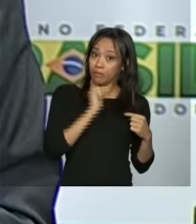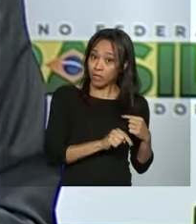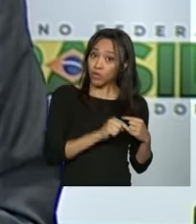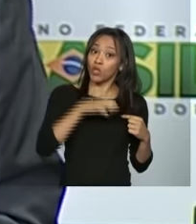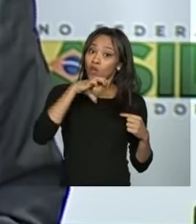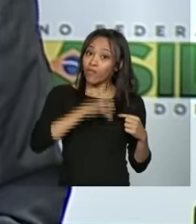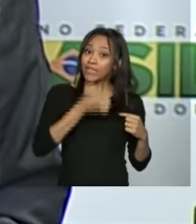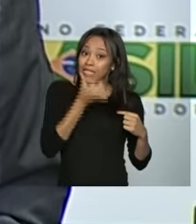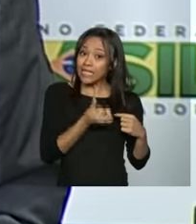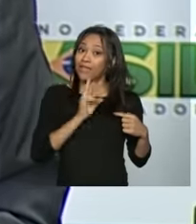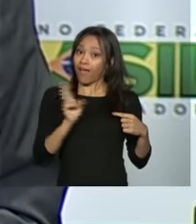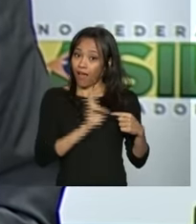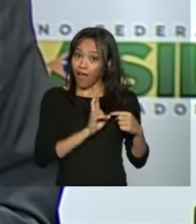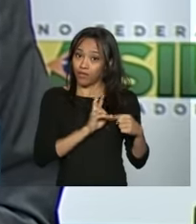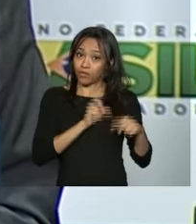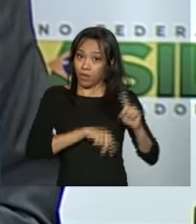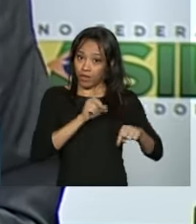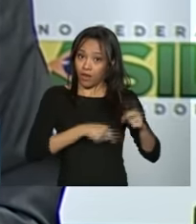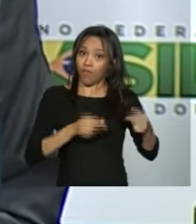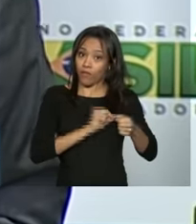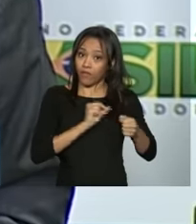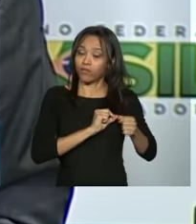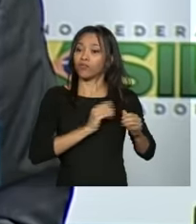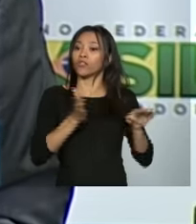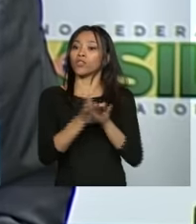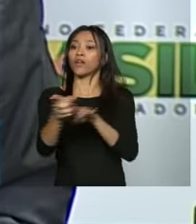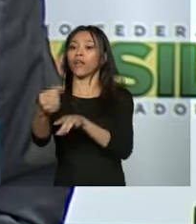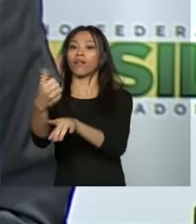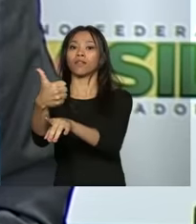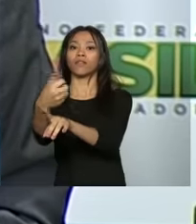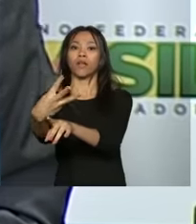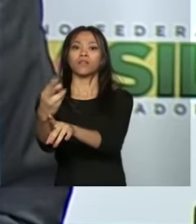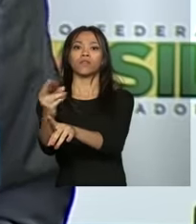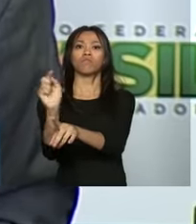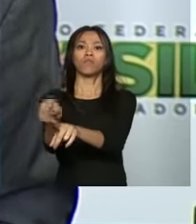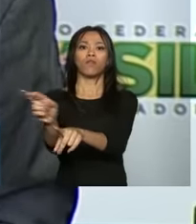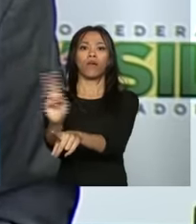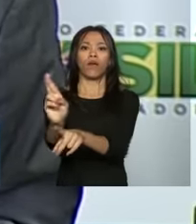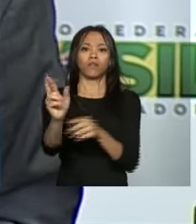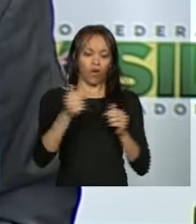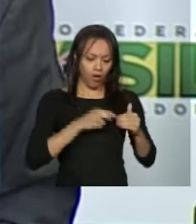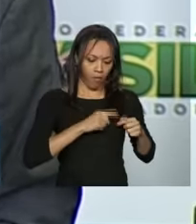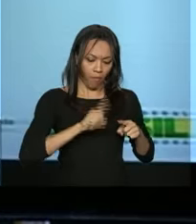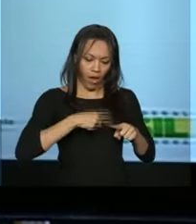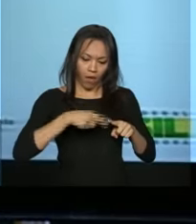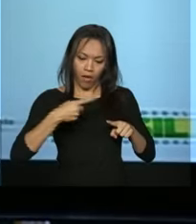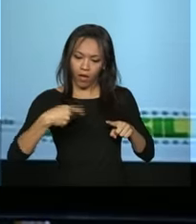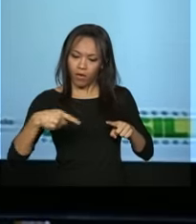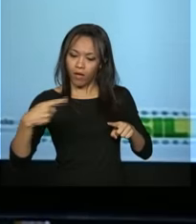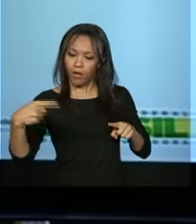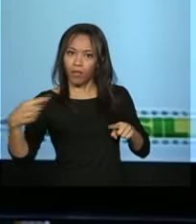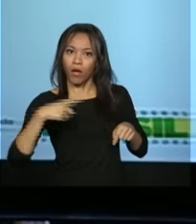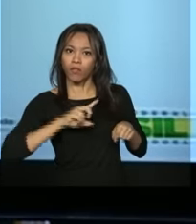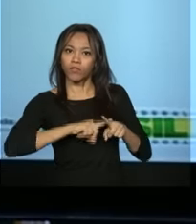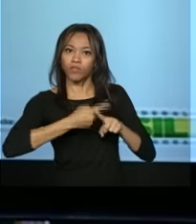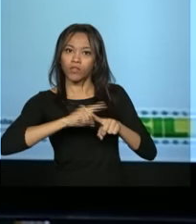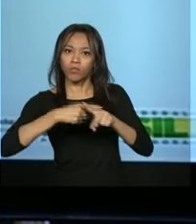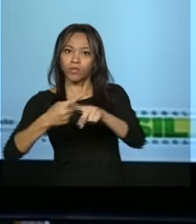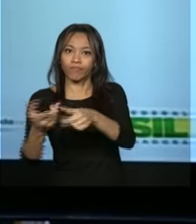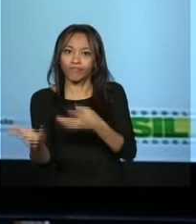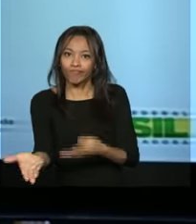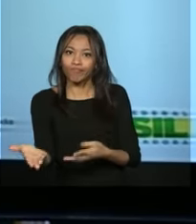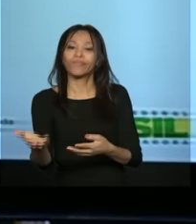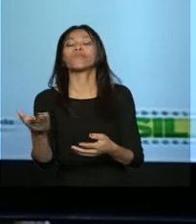2.096 ele chega a R 1.000 o hospital também pratica pode passar o próximo uma margem